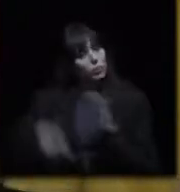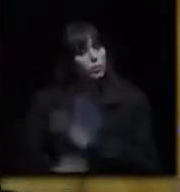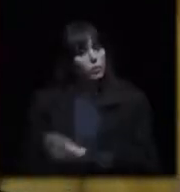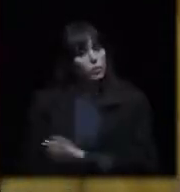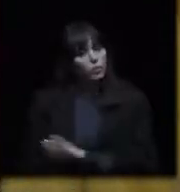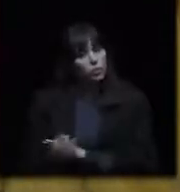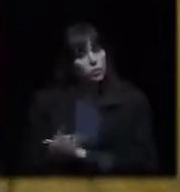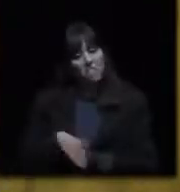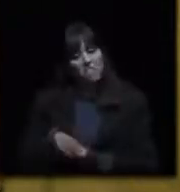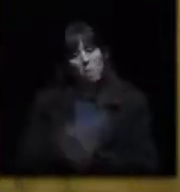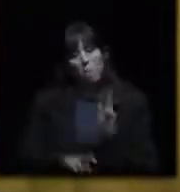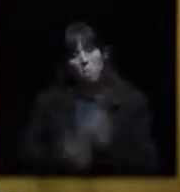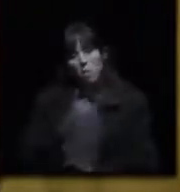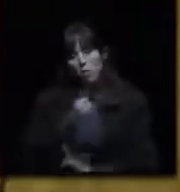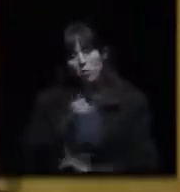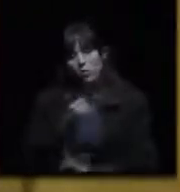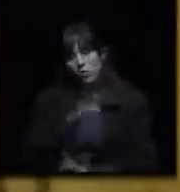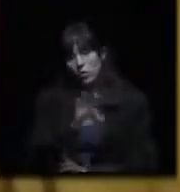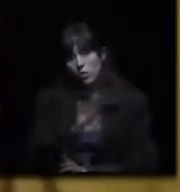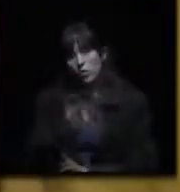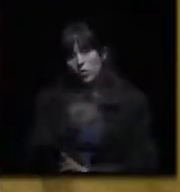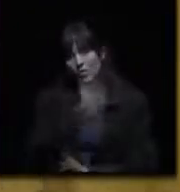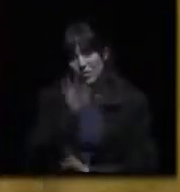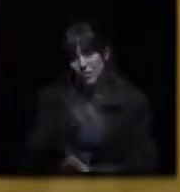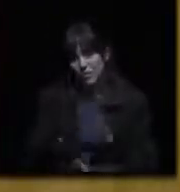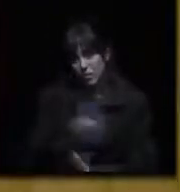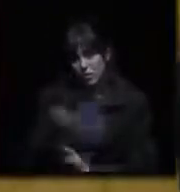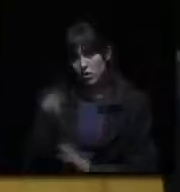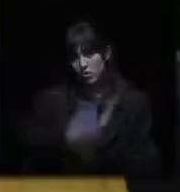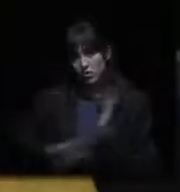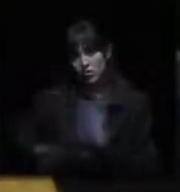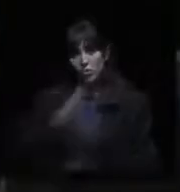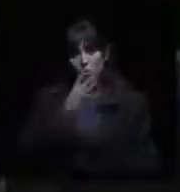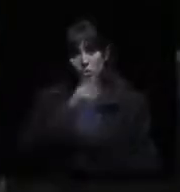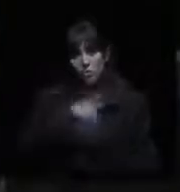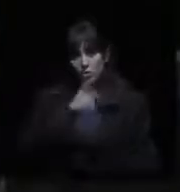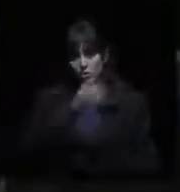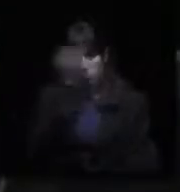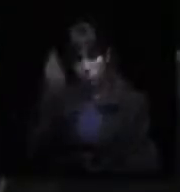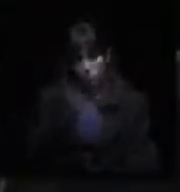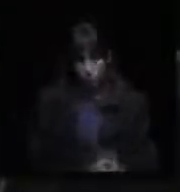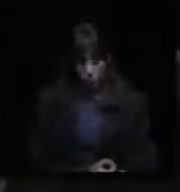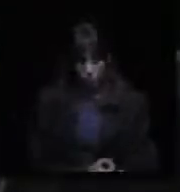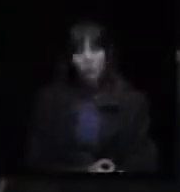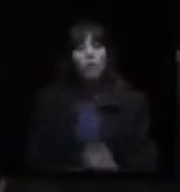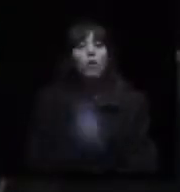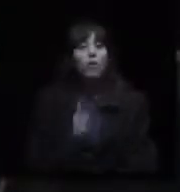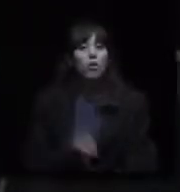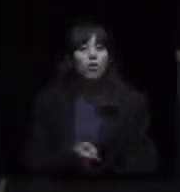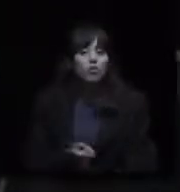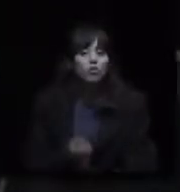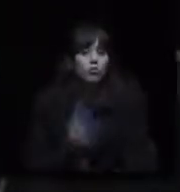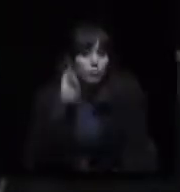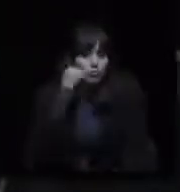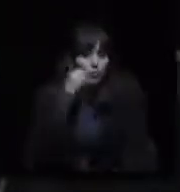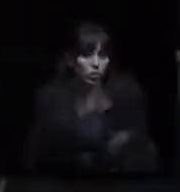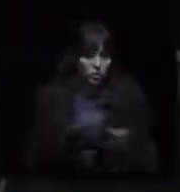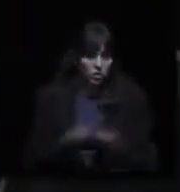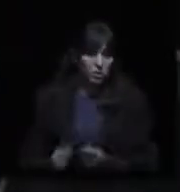em 2024 a taxa de devolução para 4,5%, o